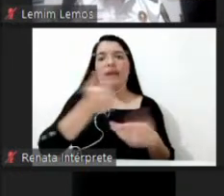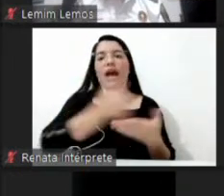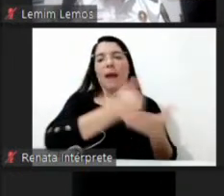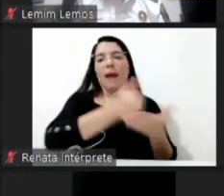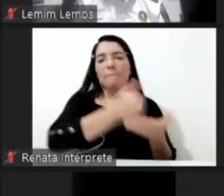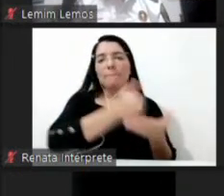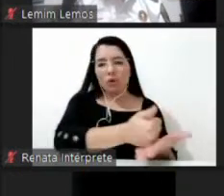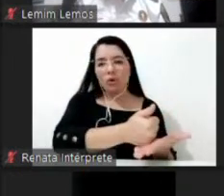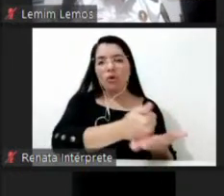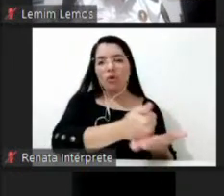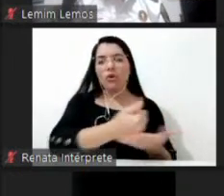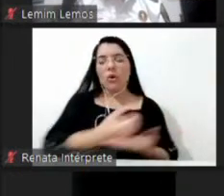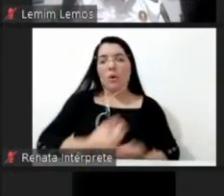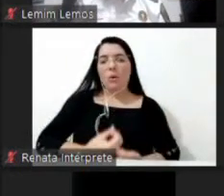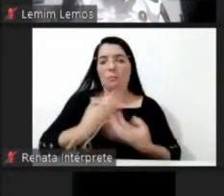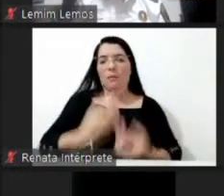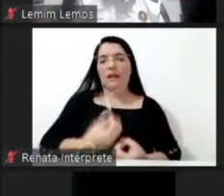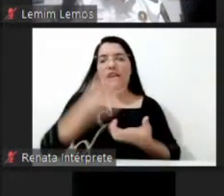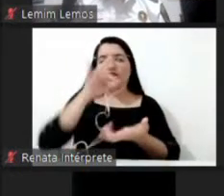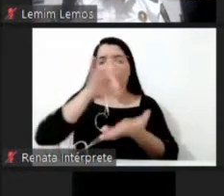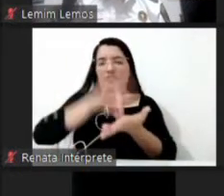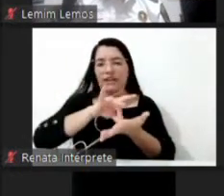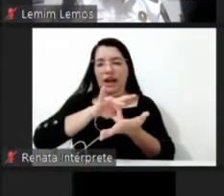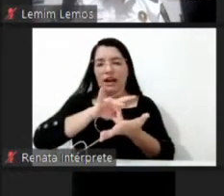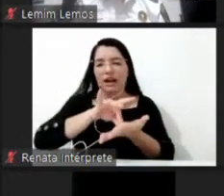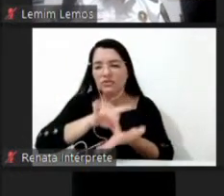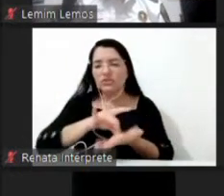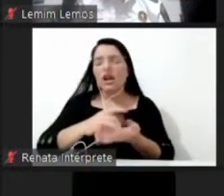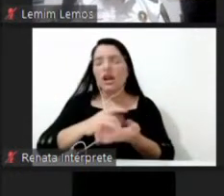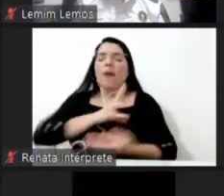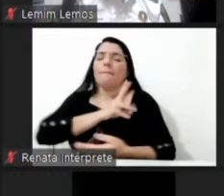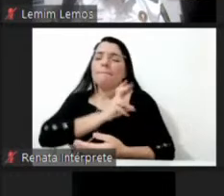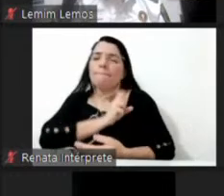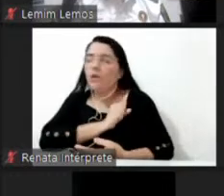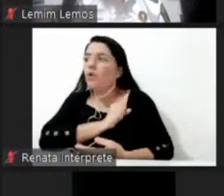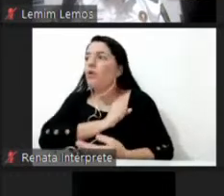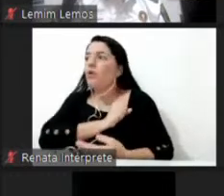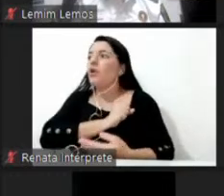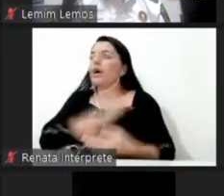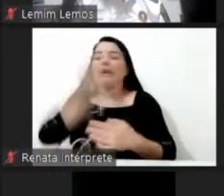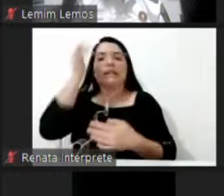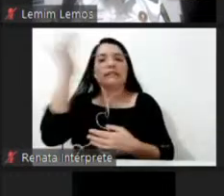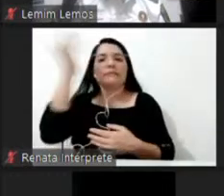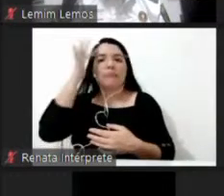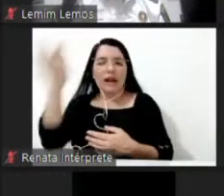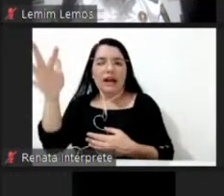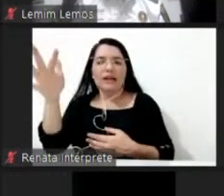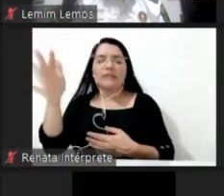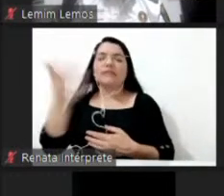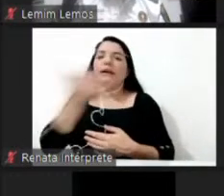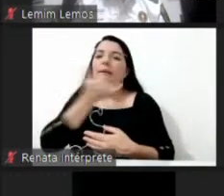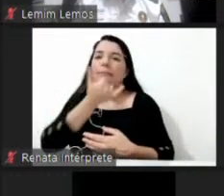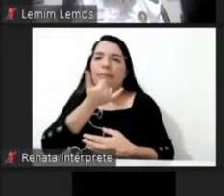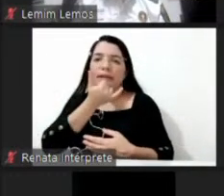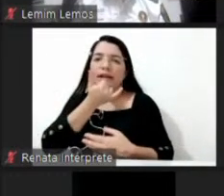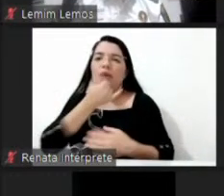mensagem verdadeira, uma mensagem de amor, uma esperança de perdão. É essa mensagem que eu tenho,